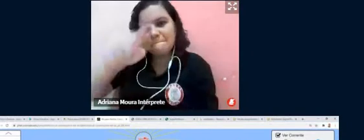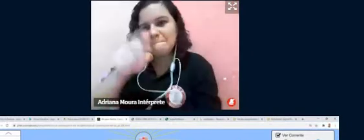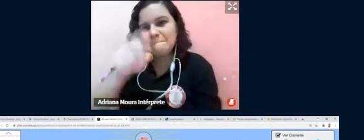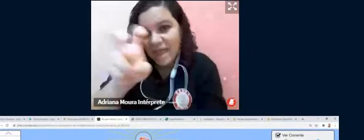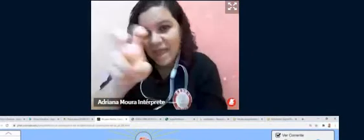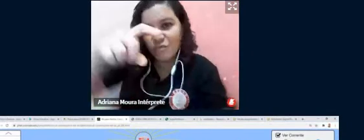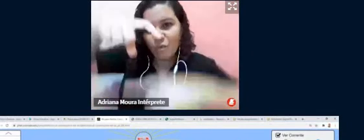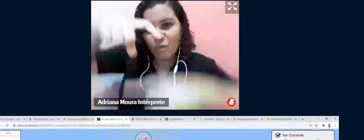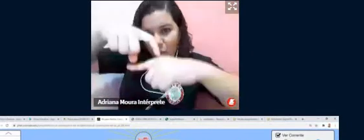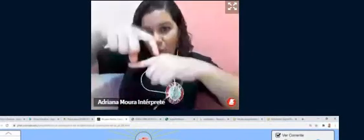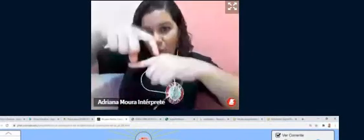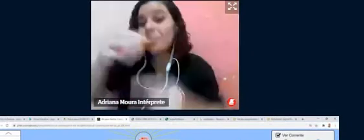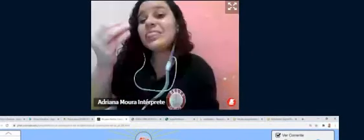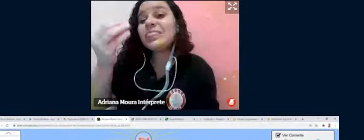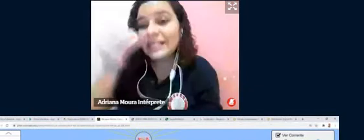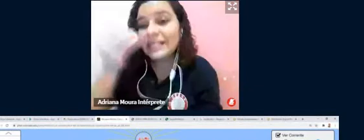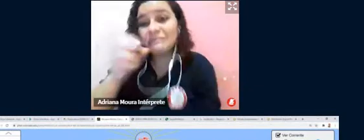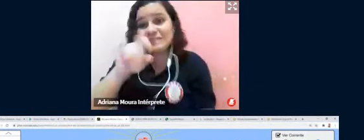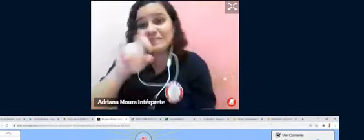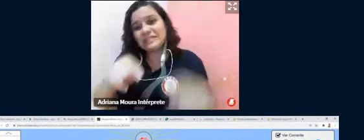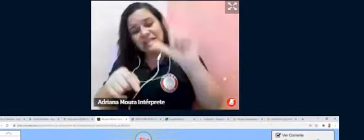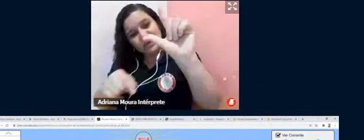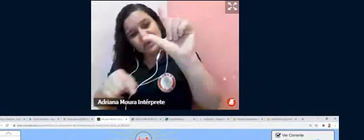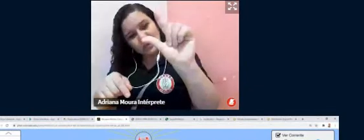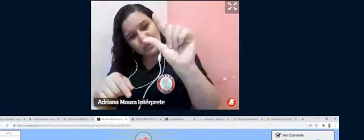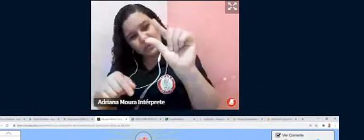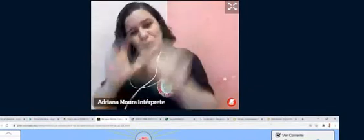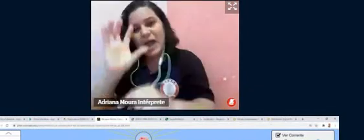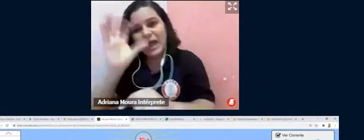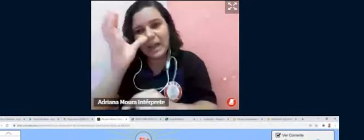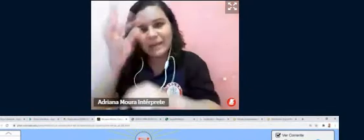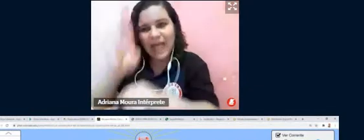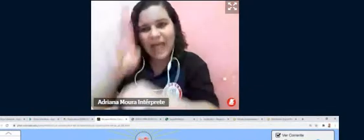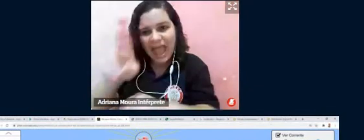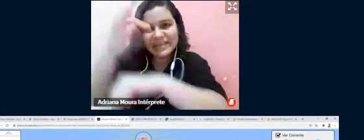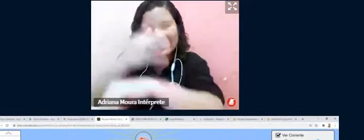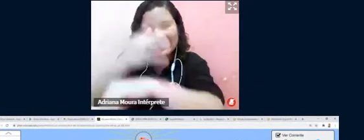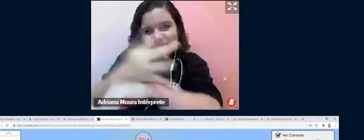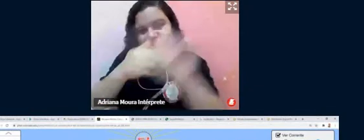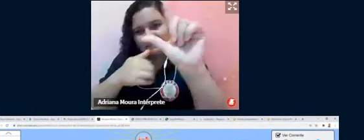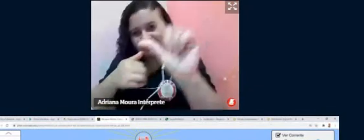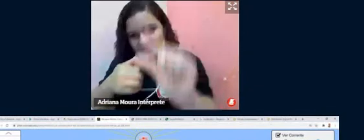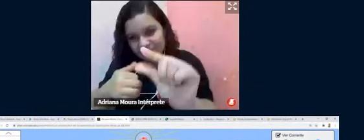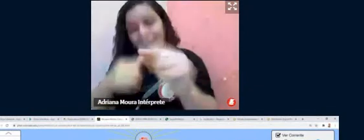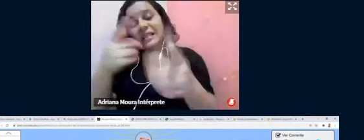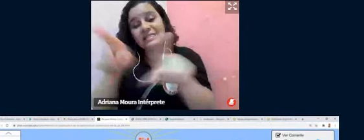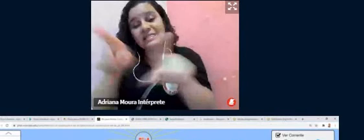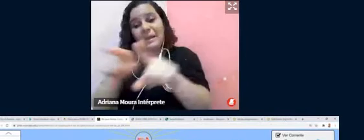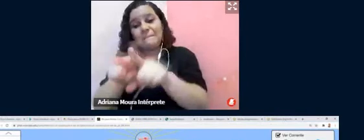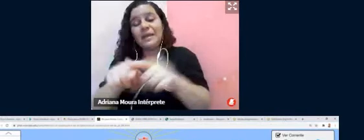medida que eu vou reduzindo a resistência dessa lâmpada, eu estou reduzindo a resistência deste trecho